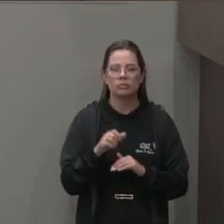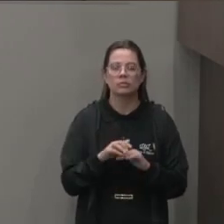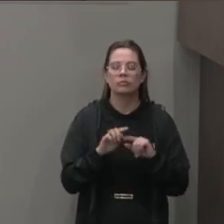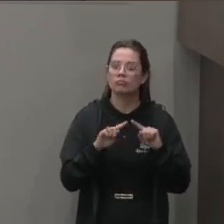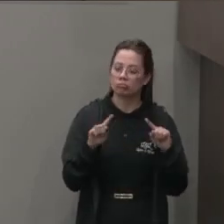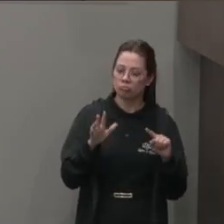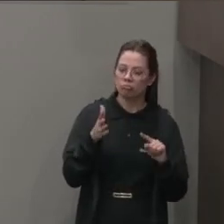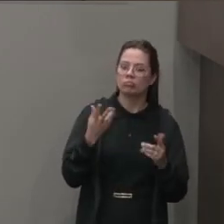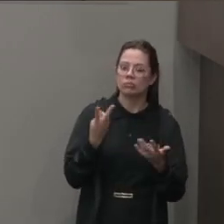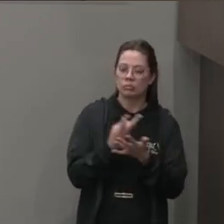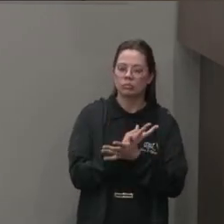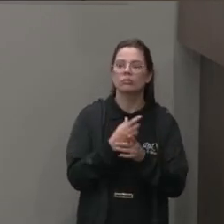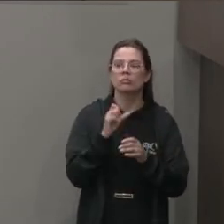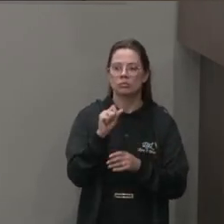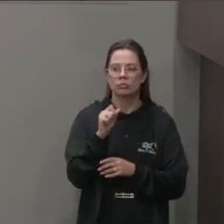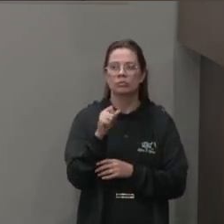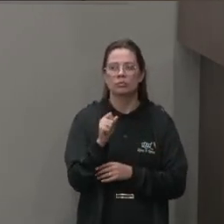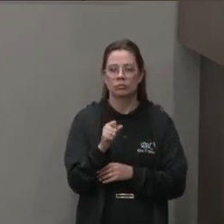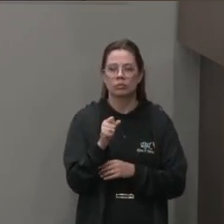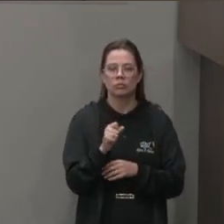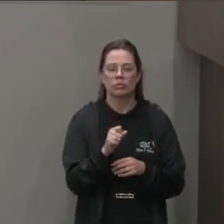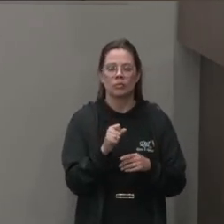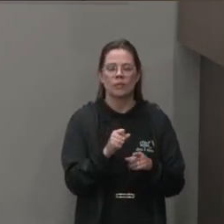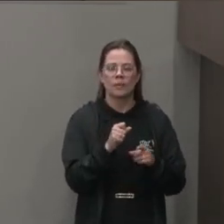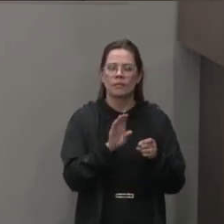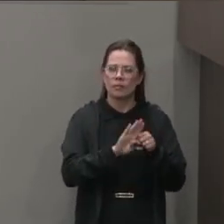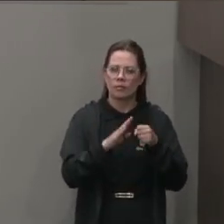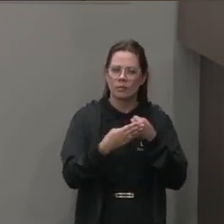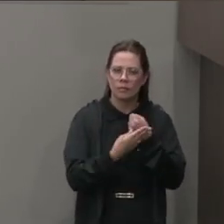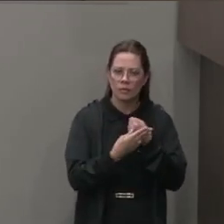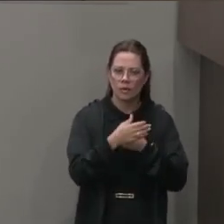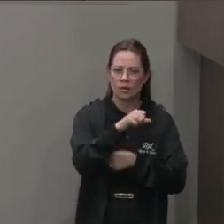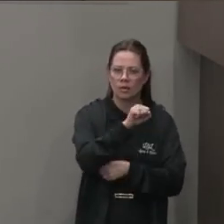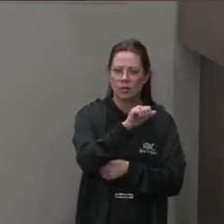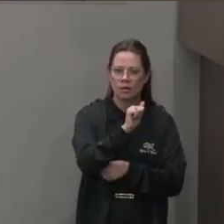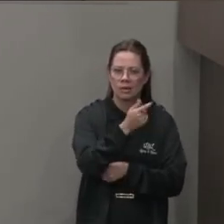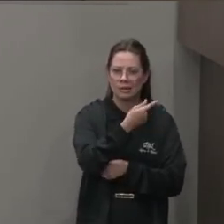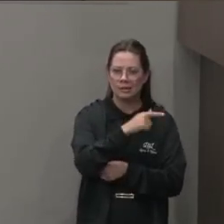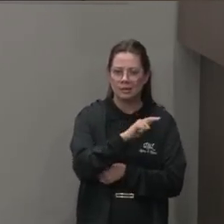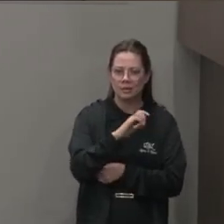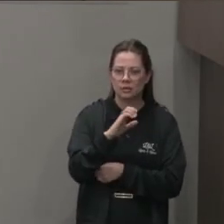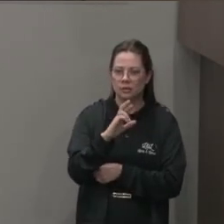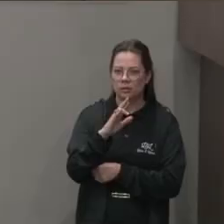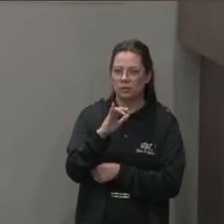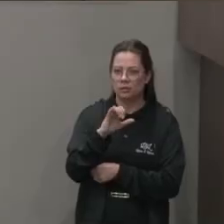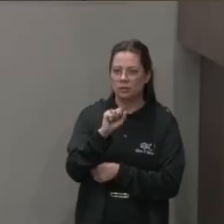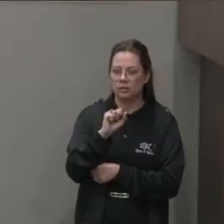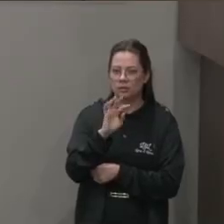já aconteceu lá na São Cristóvão, se não me engano, um funcionário